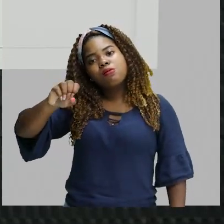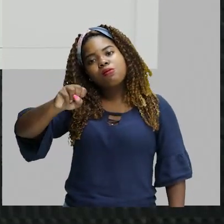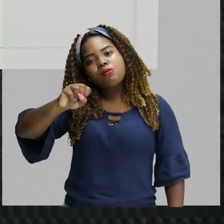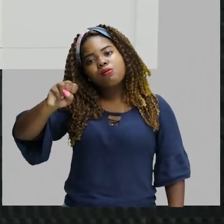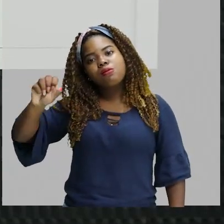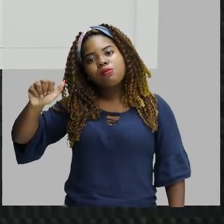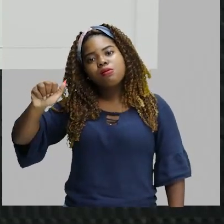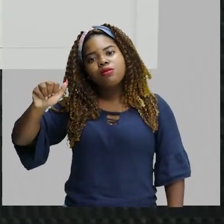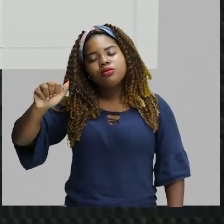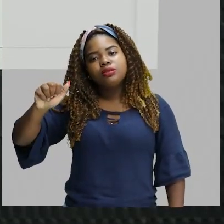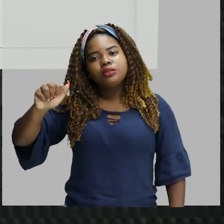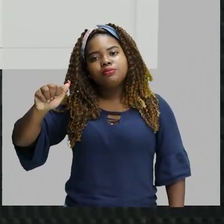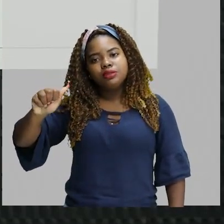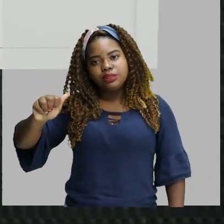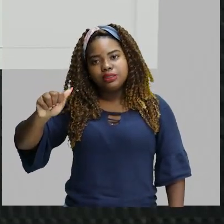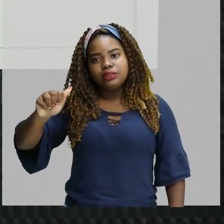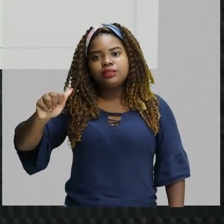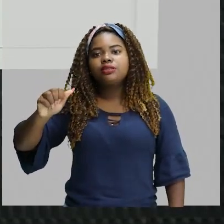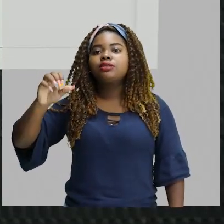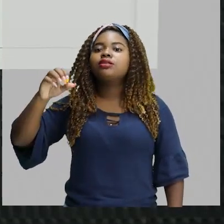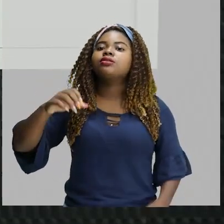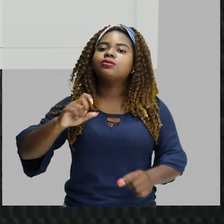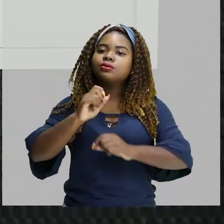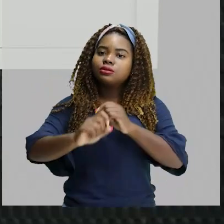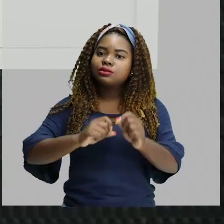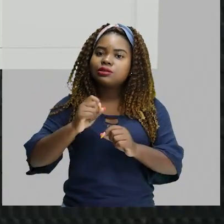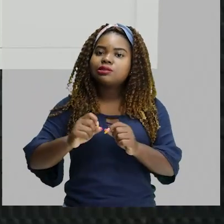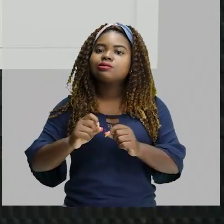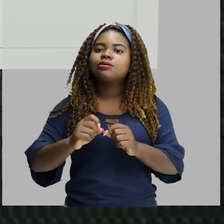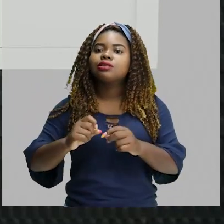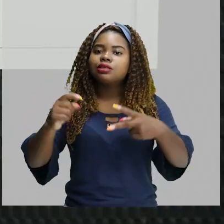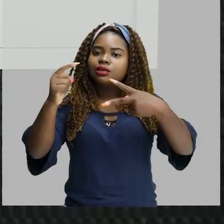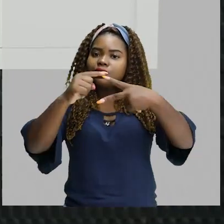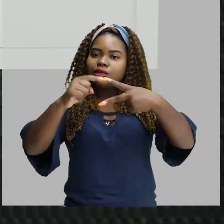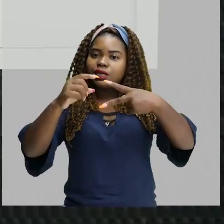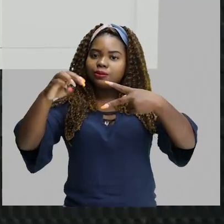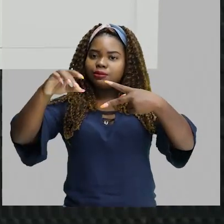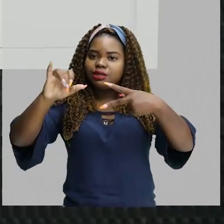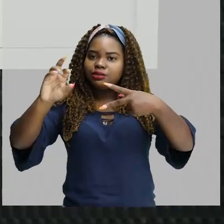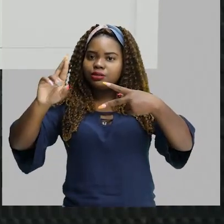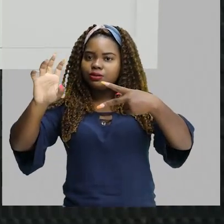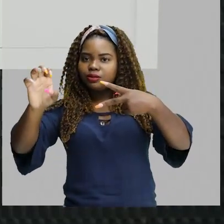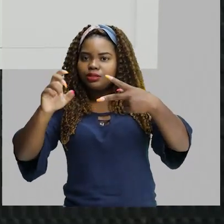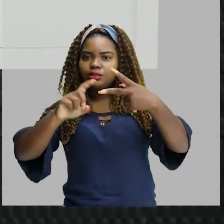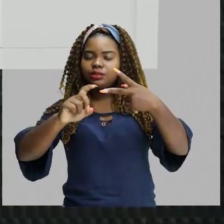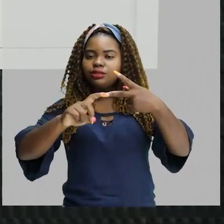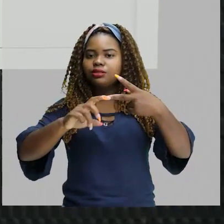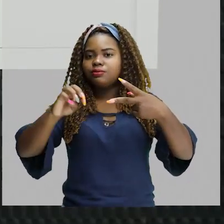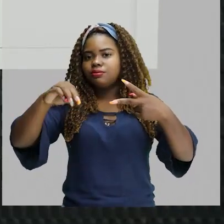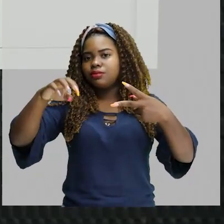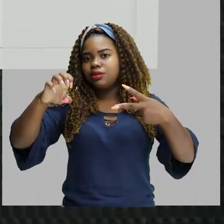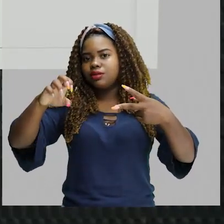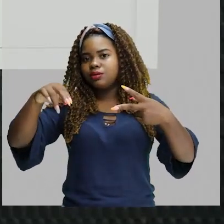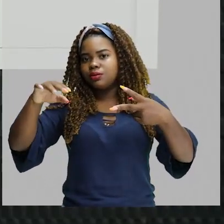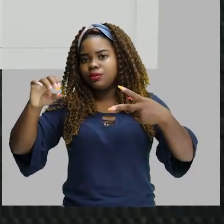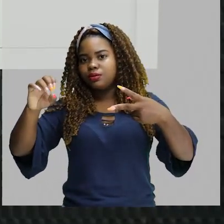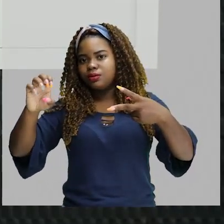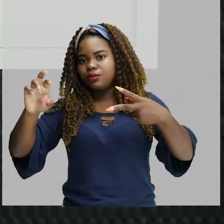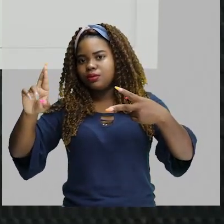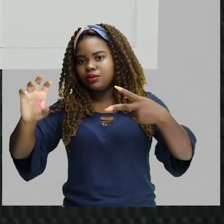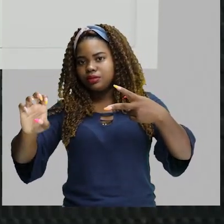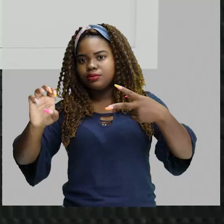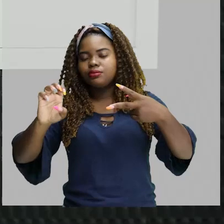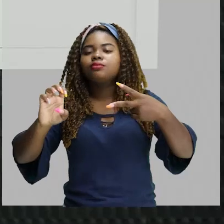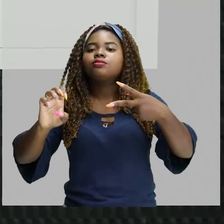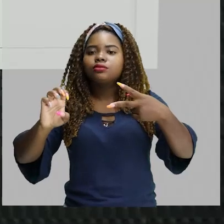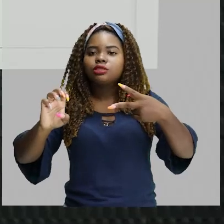ok? Nós temos as premissas menores e elas vão, na verdade, se articular, ó,